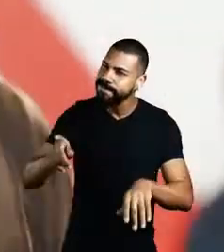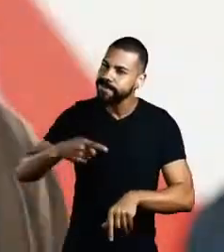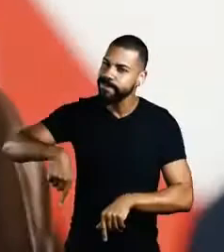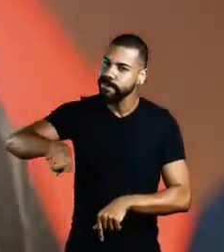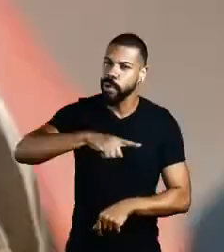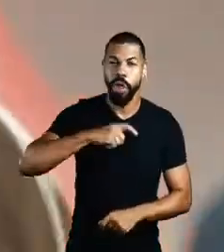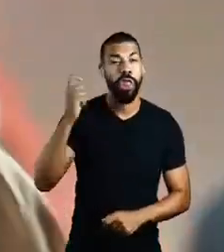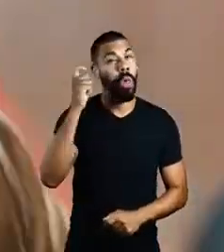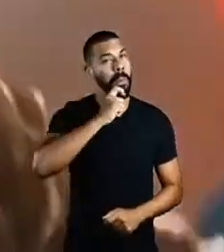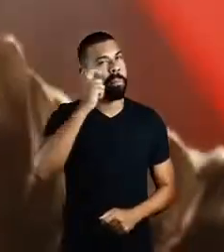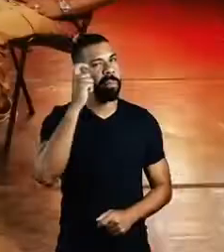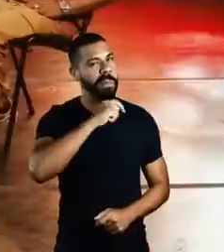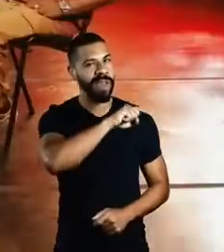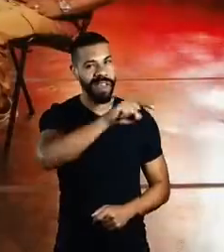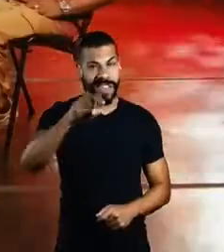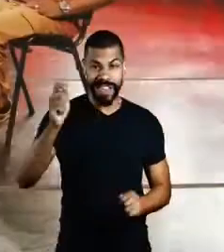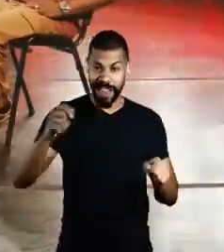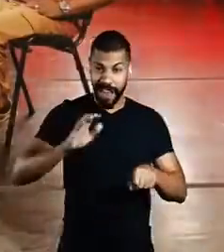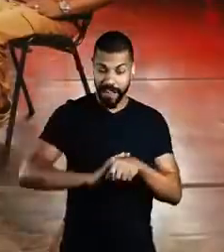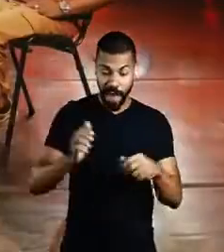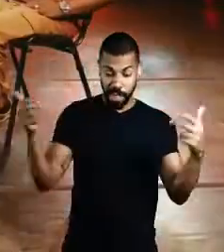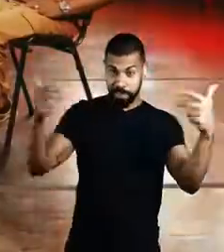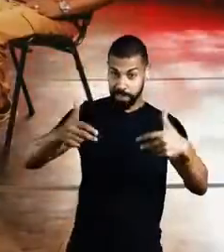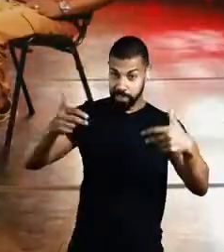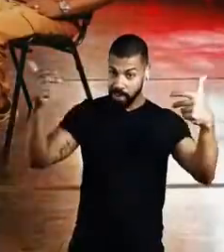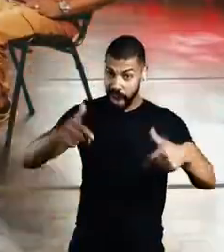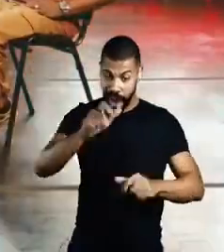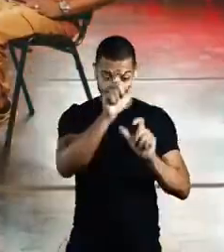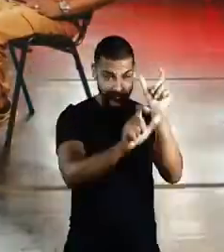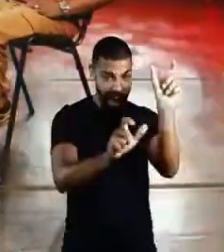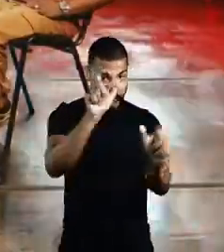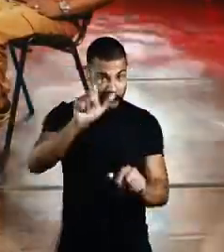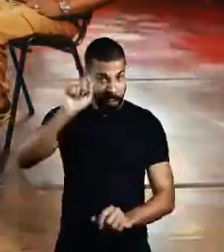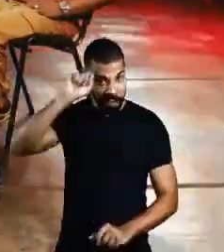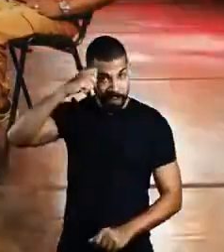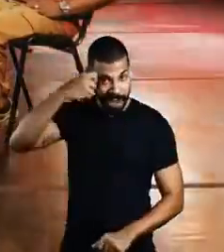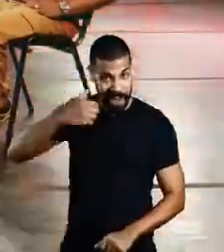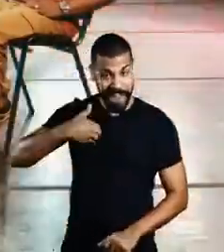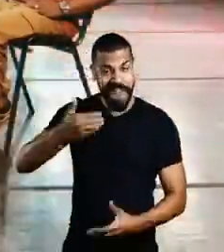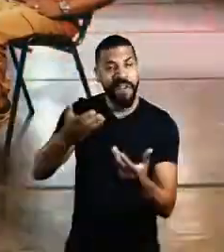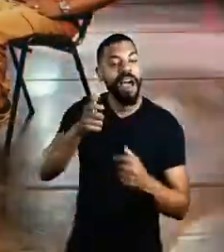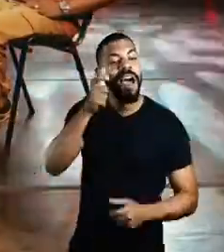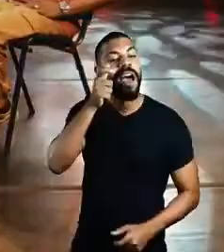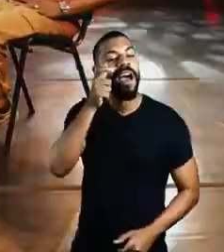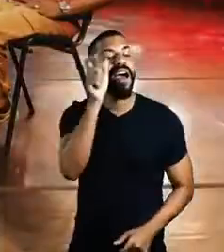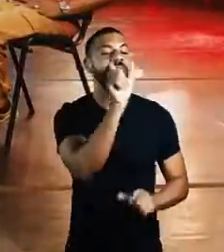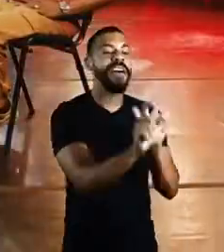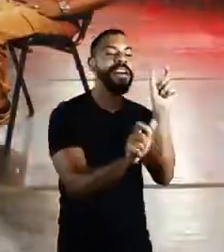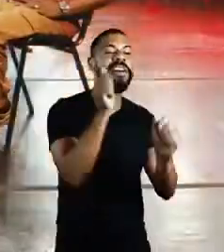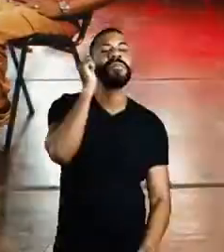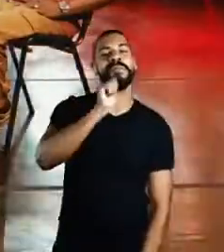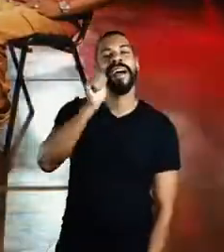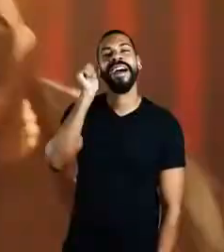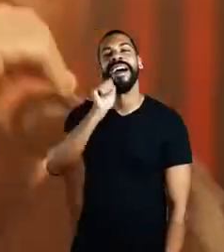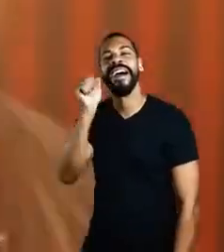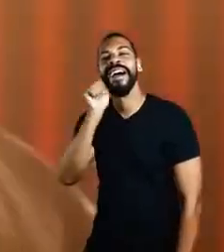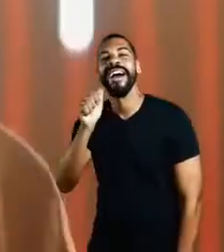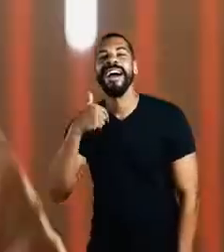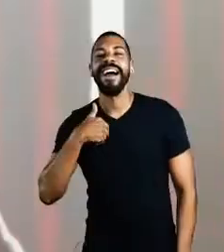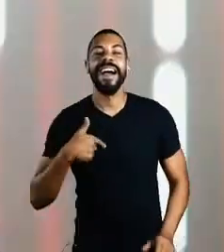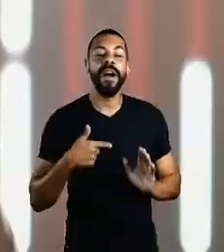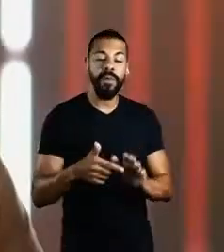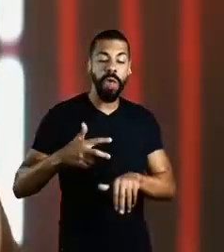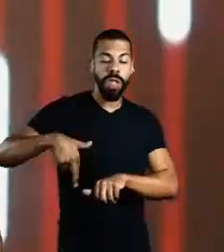me trouxeram até vocês. Faço rap pros mano e não pra burguês. Eu quero ver as mina e os truta nas palmas. Negro